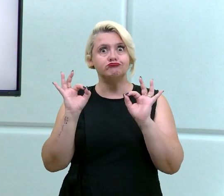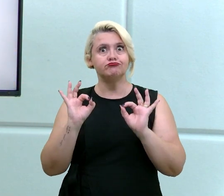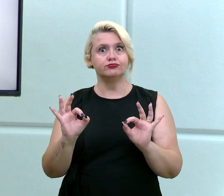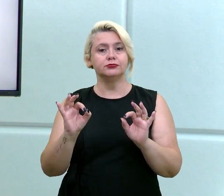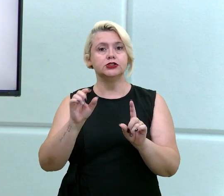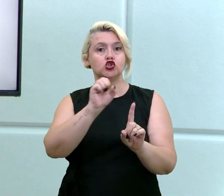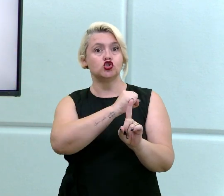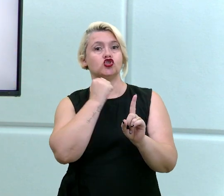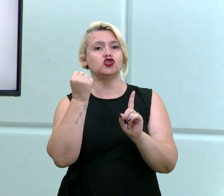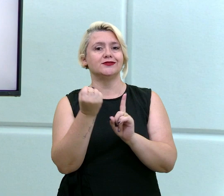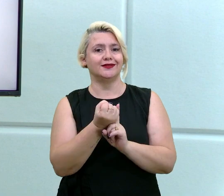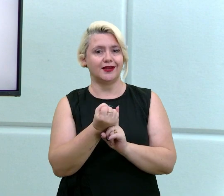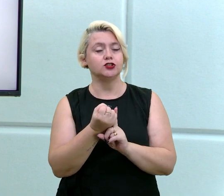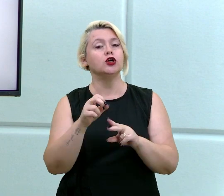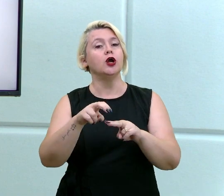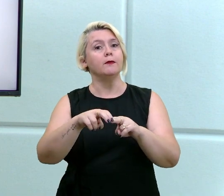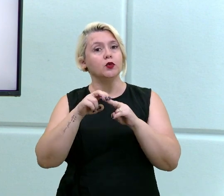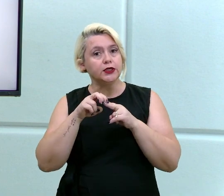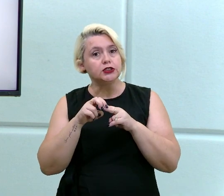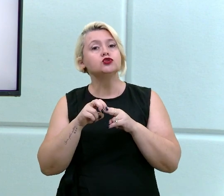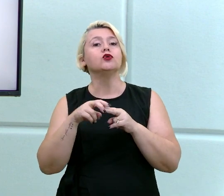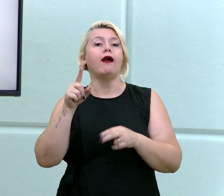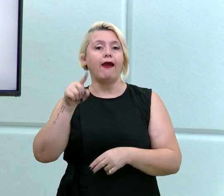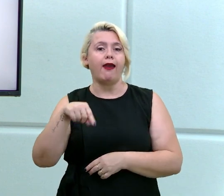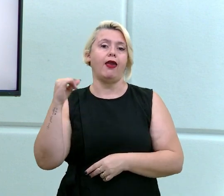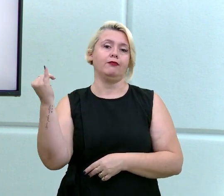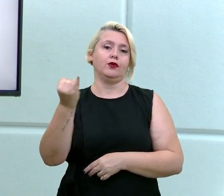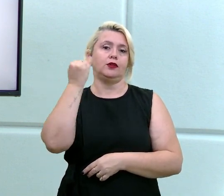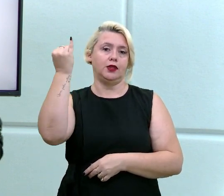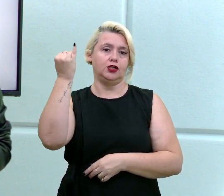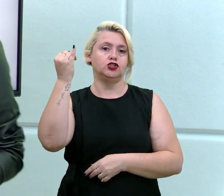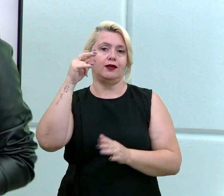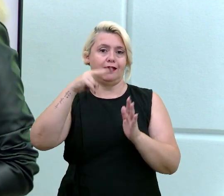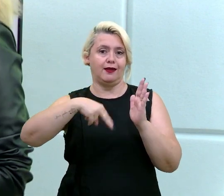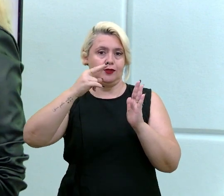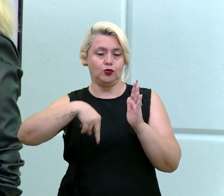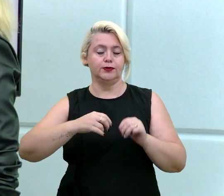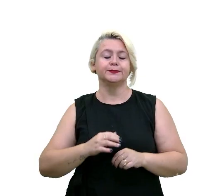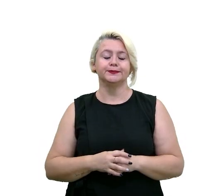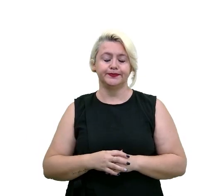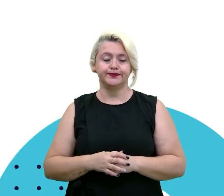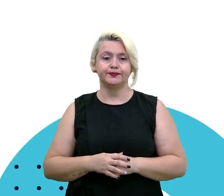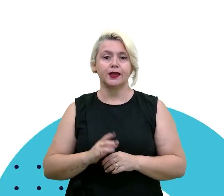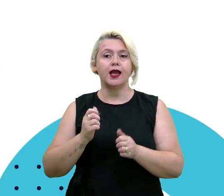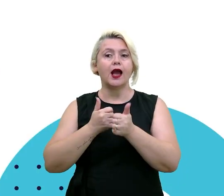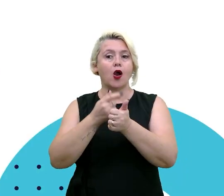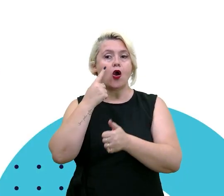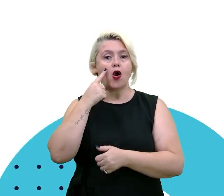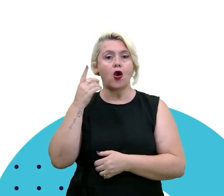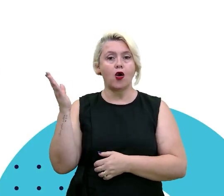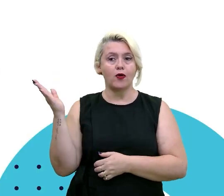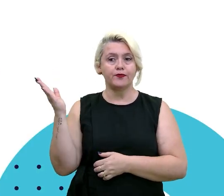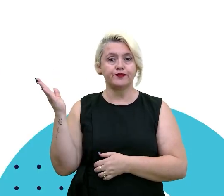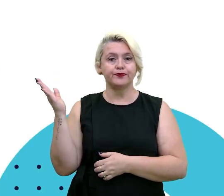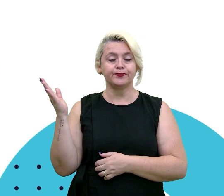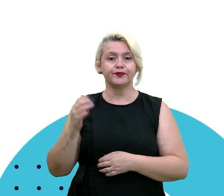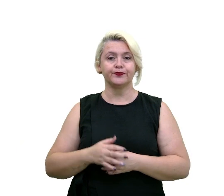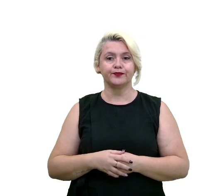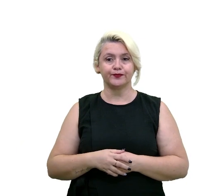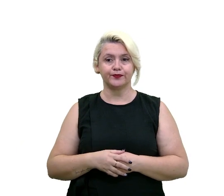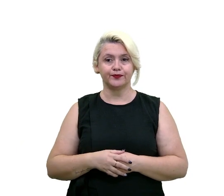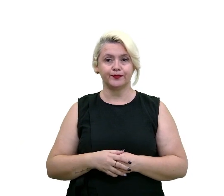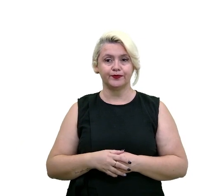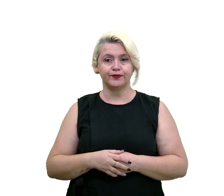da sociedade. Por isso eles são tão importantes. Acompanha para mim, por favor. As ações